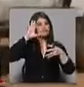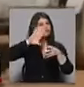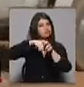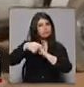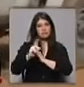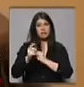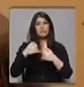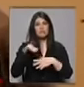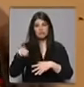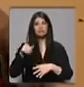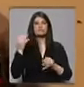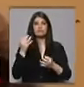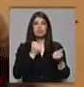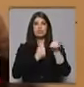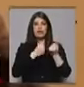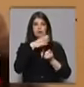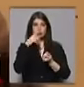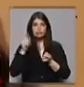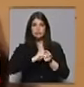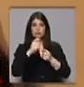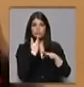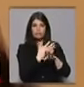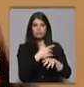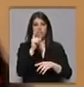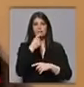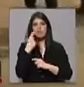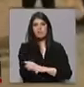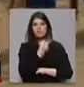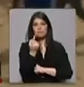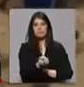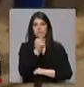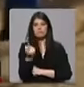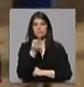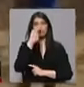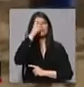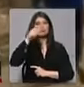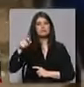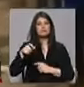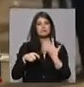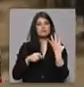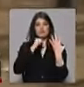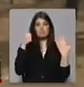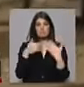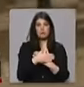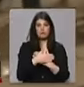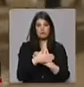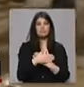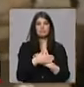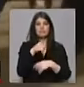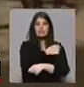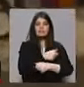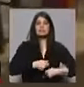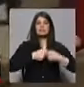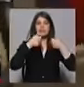foram incendiados e algumas estações apedrejadas. 5 pessoas morreram nos tumultos da segunda maior cidade